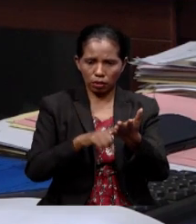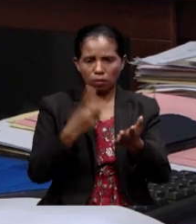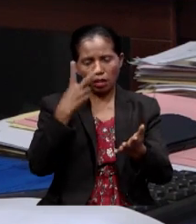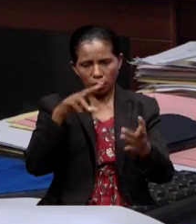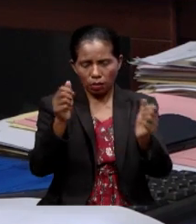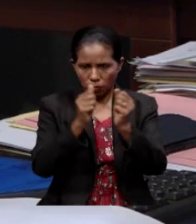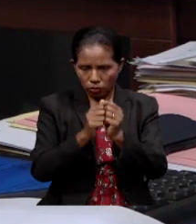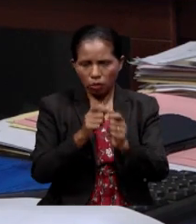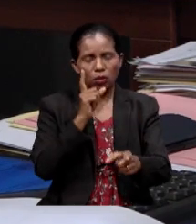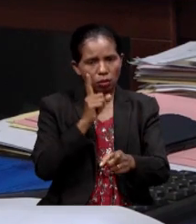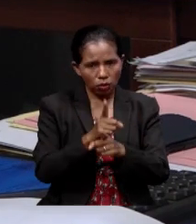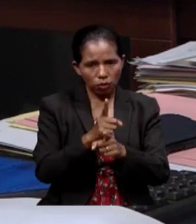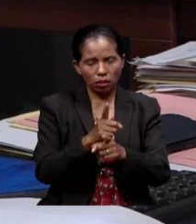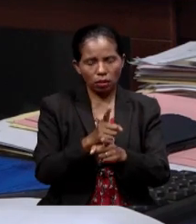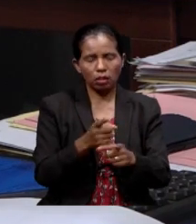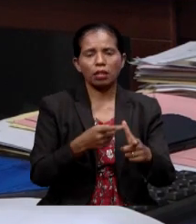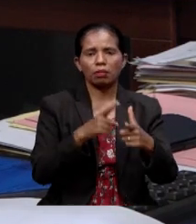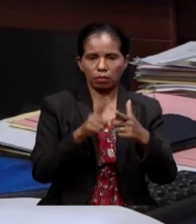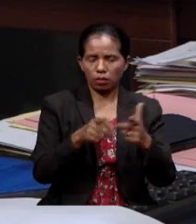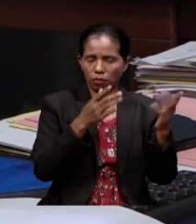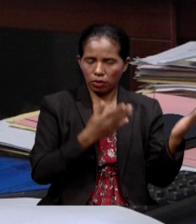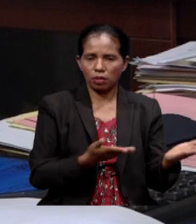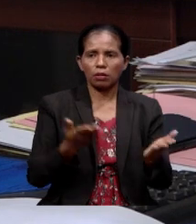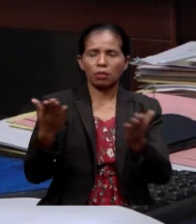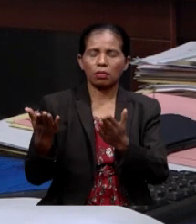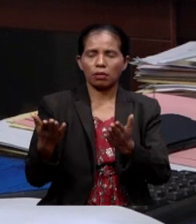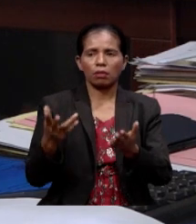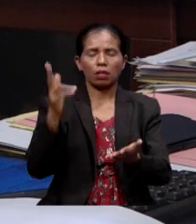depois maga foi